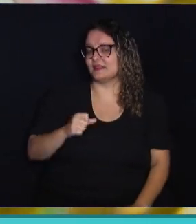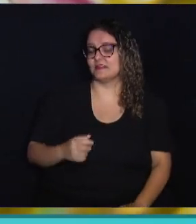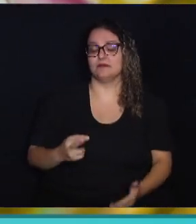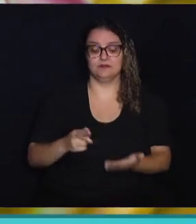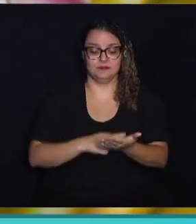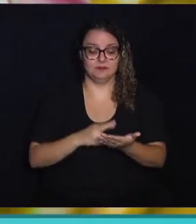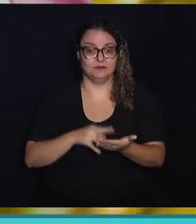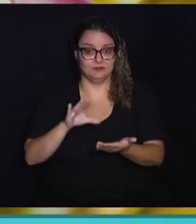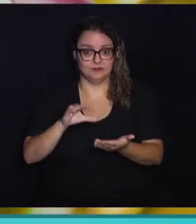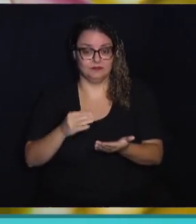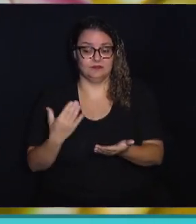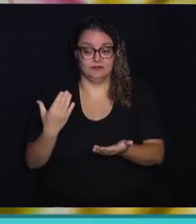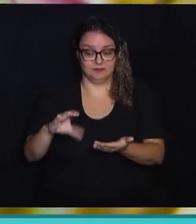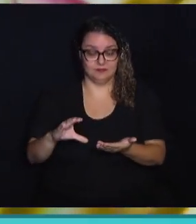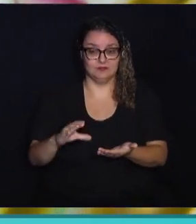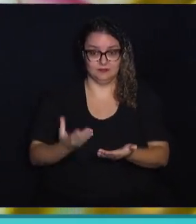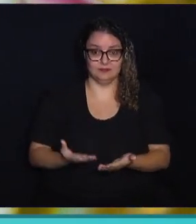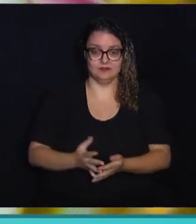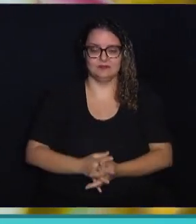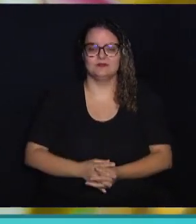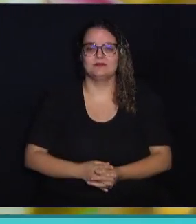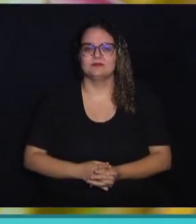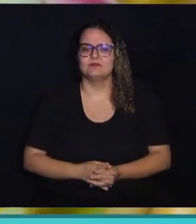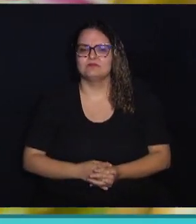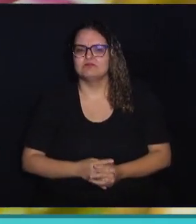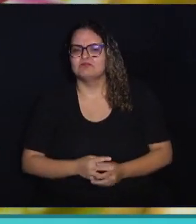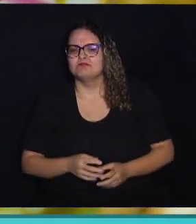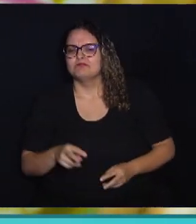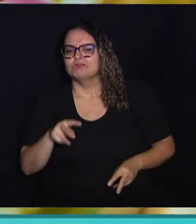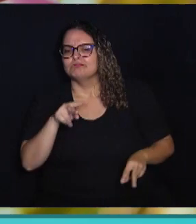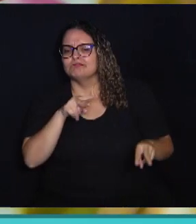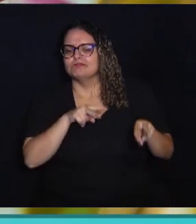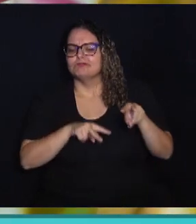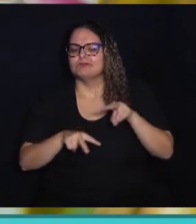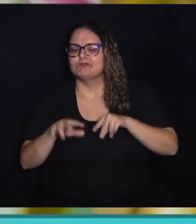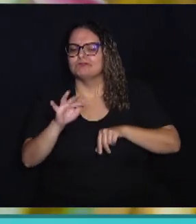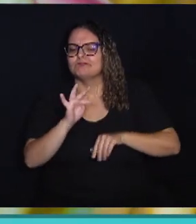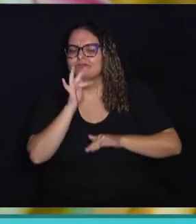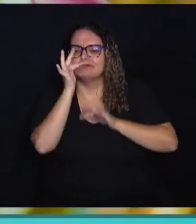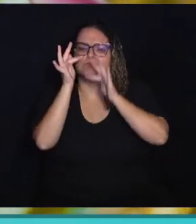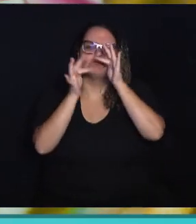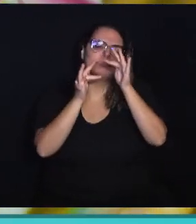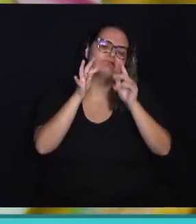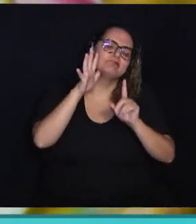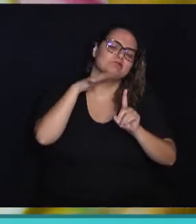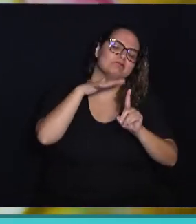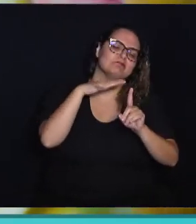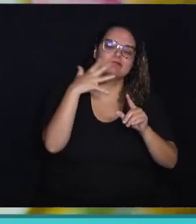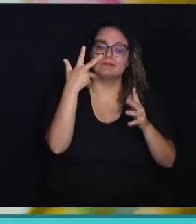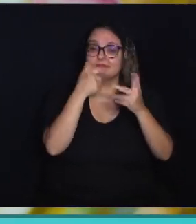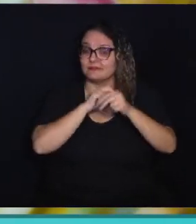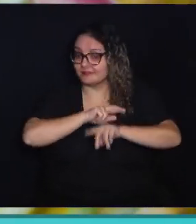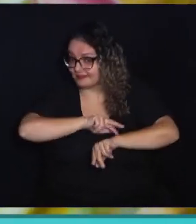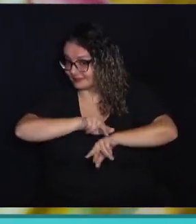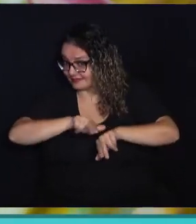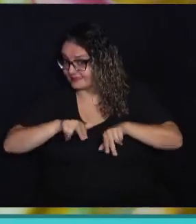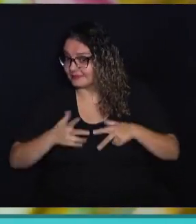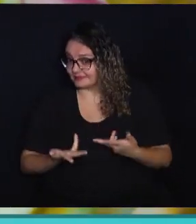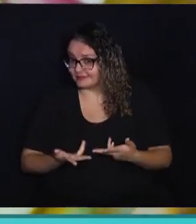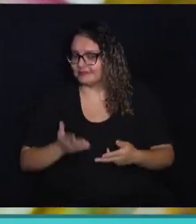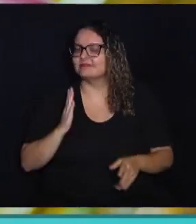pesquisa publicada na revista científica New Phytologist mergulhou no universo dessas flores, admiradas por sua